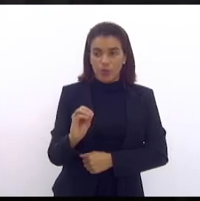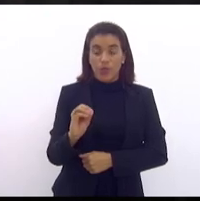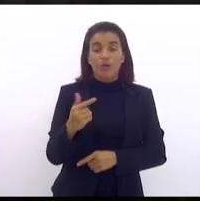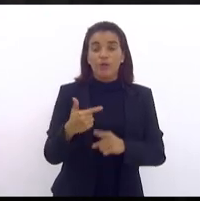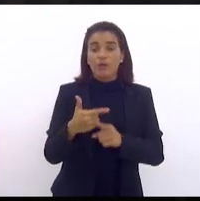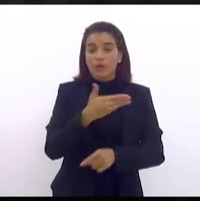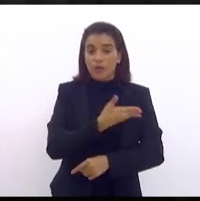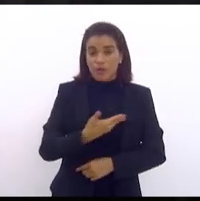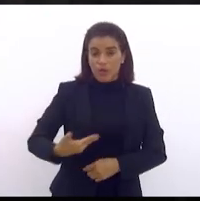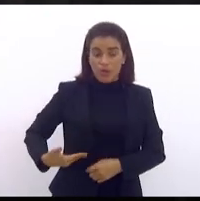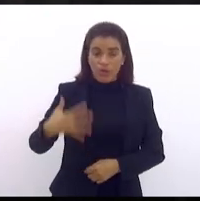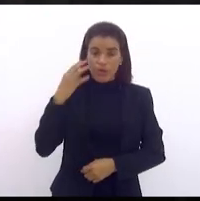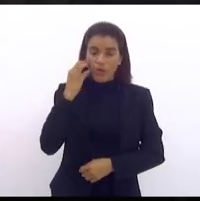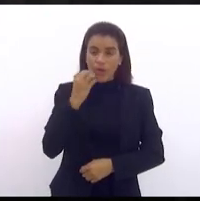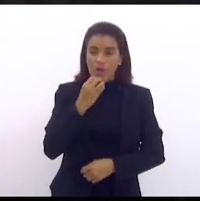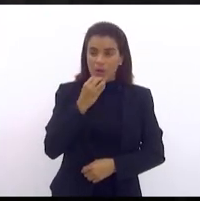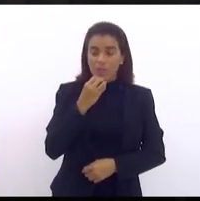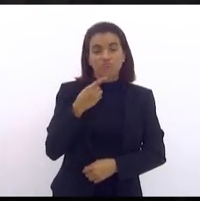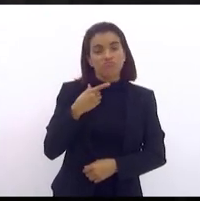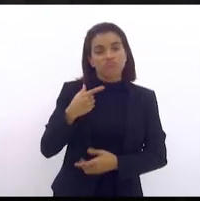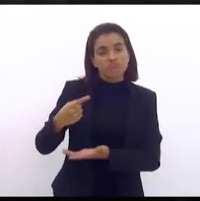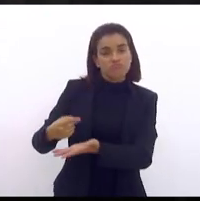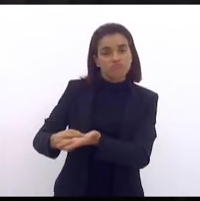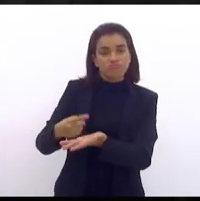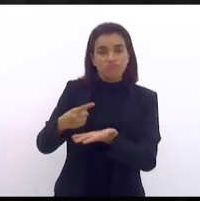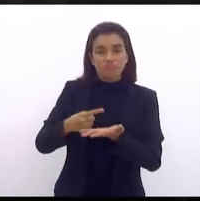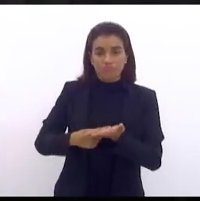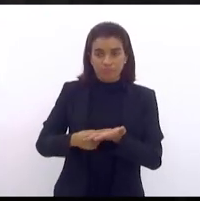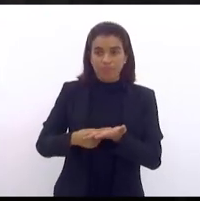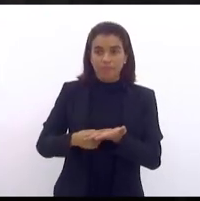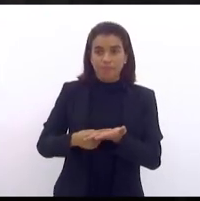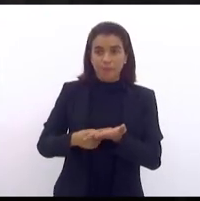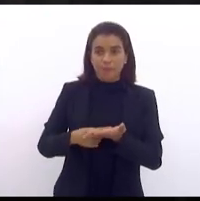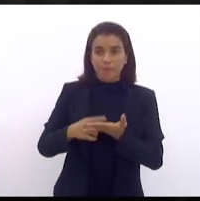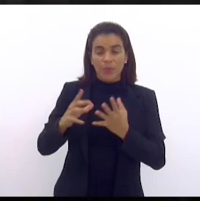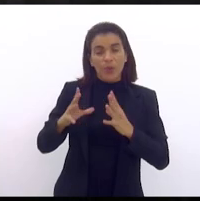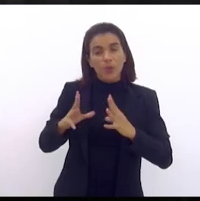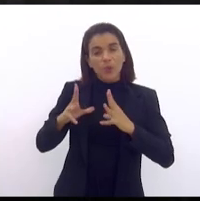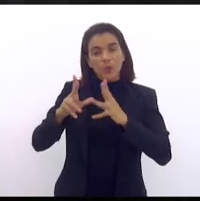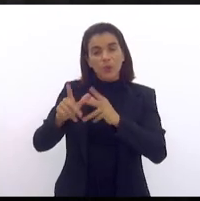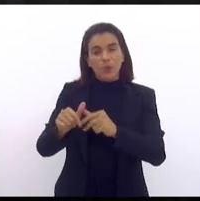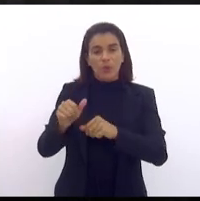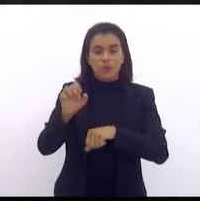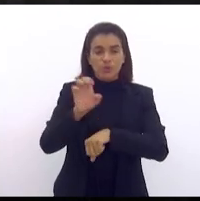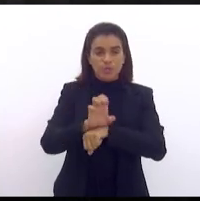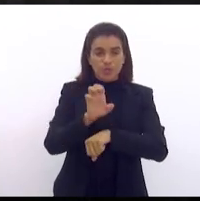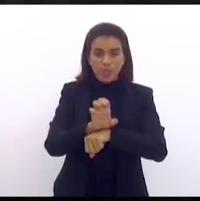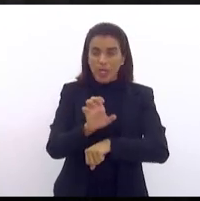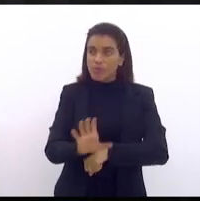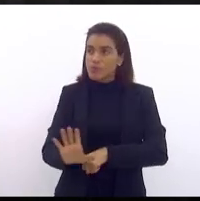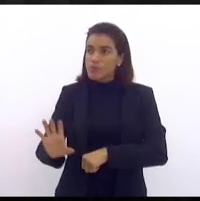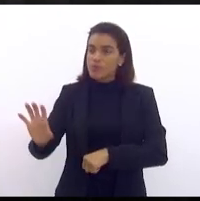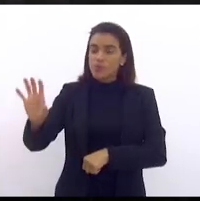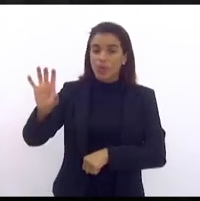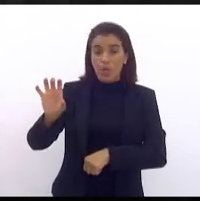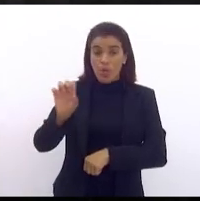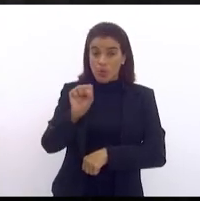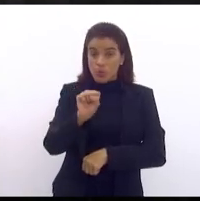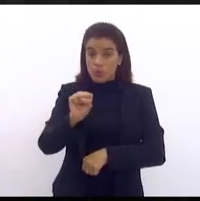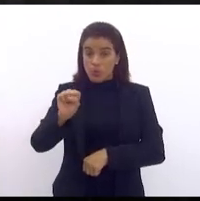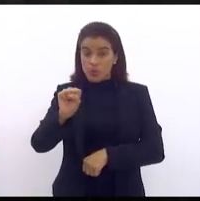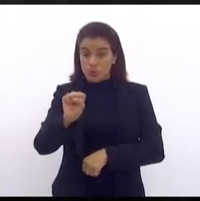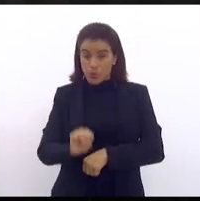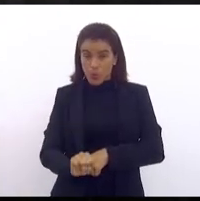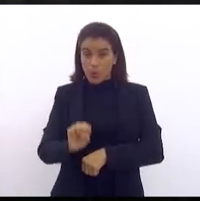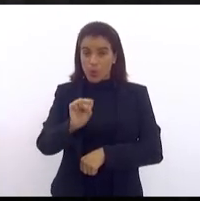Castro fez um acordo com todos os estados todos os governadores do Sul Sudeste